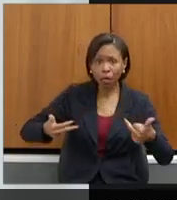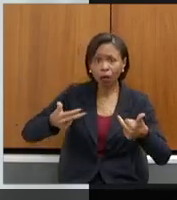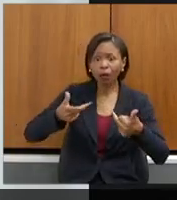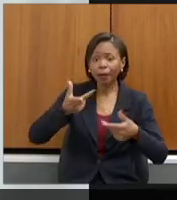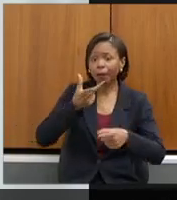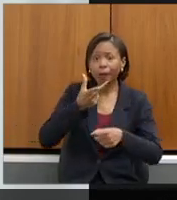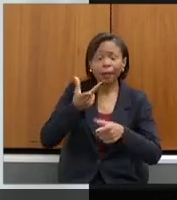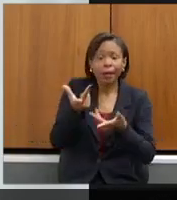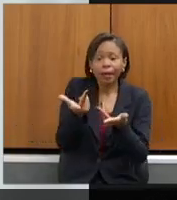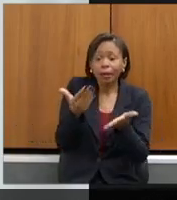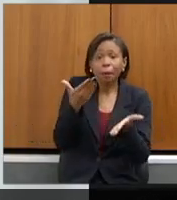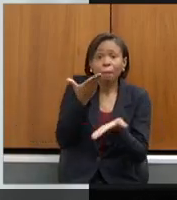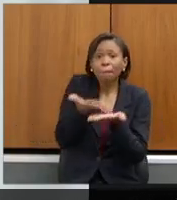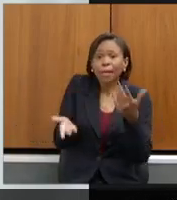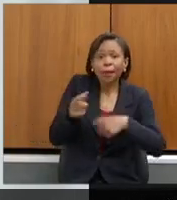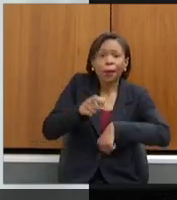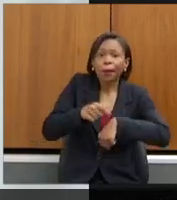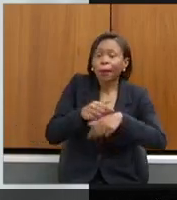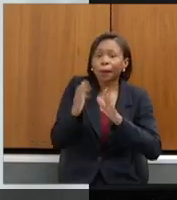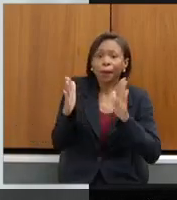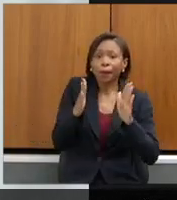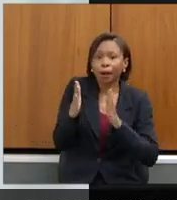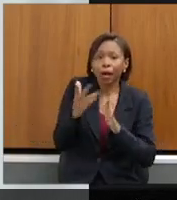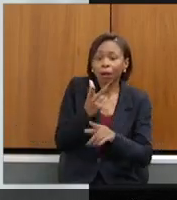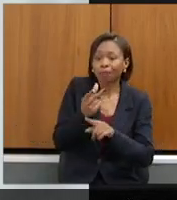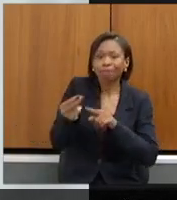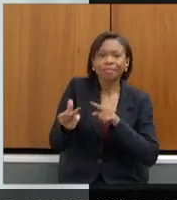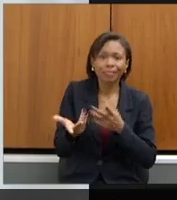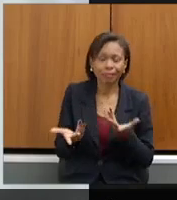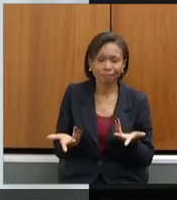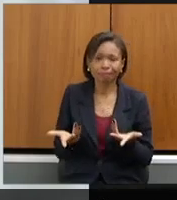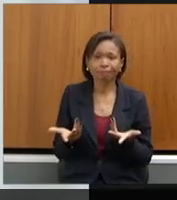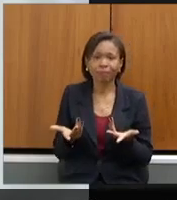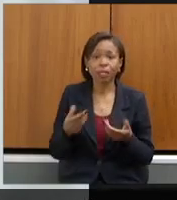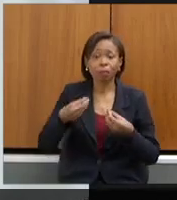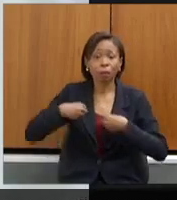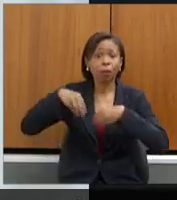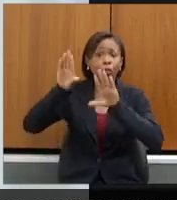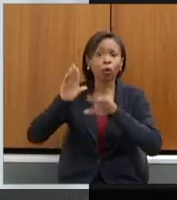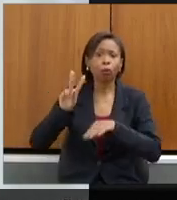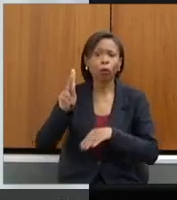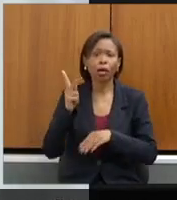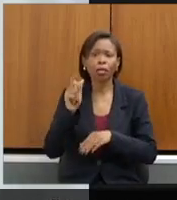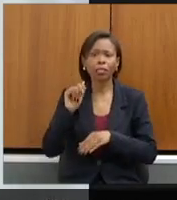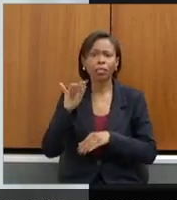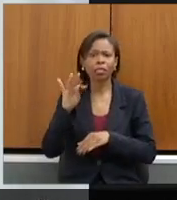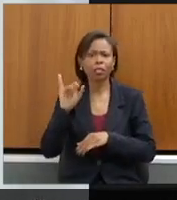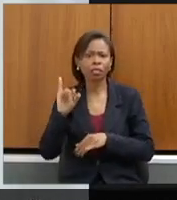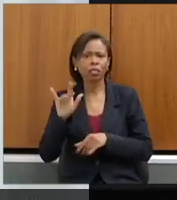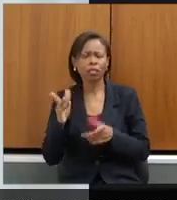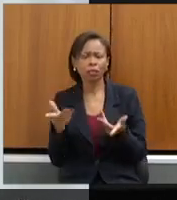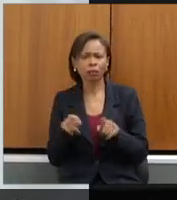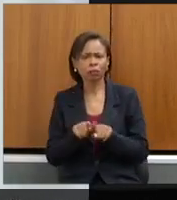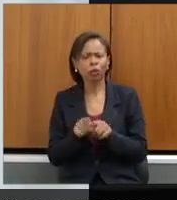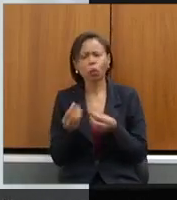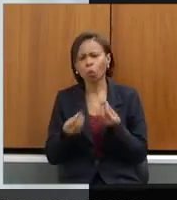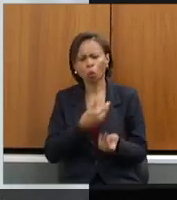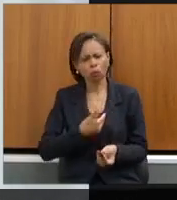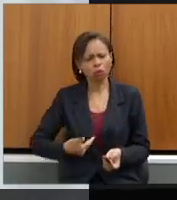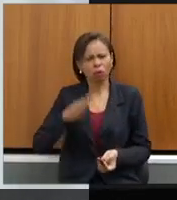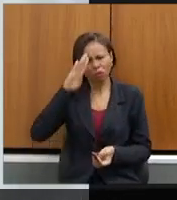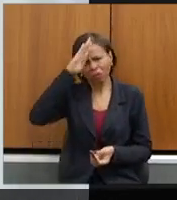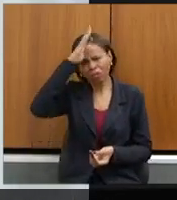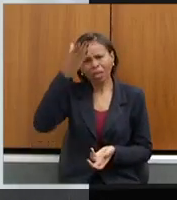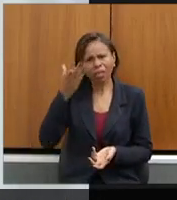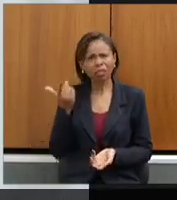e eu não entendo o governo o governo Zema tão Submisso subserviente ao governo bolsonaro no qual não conseguiu sequer adquiriu os insumos